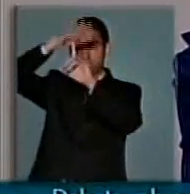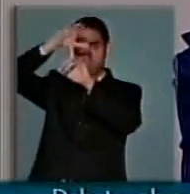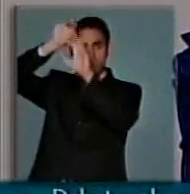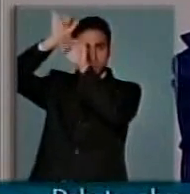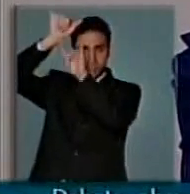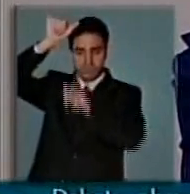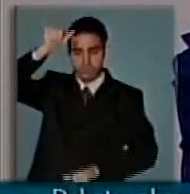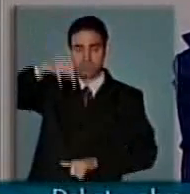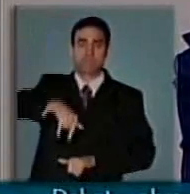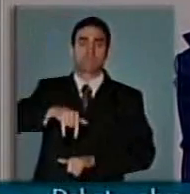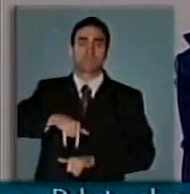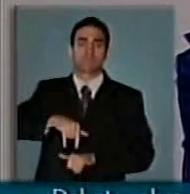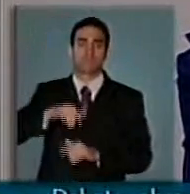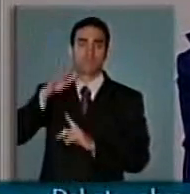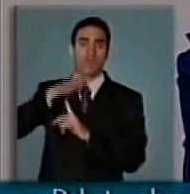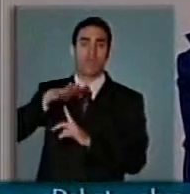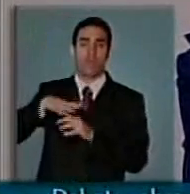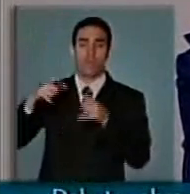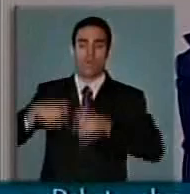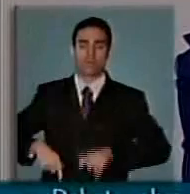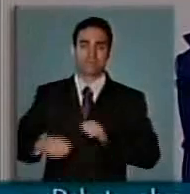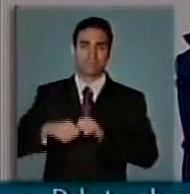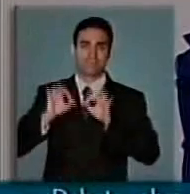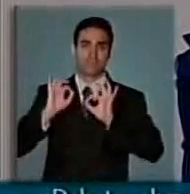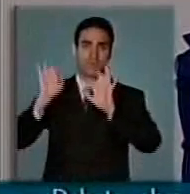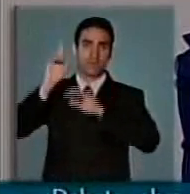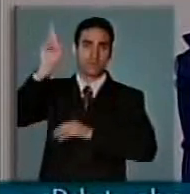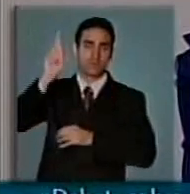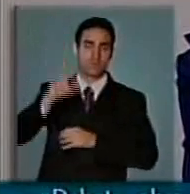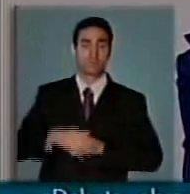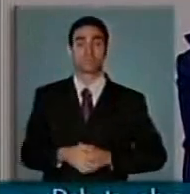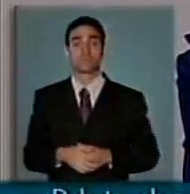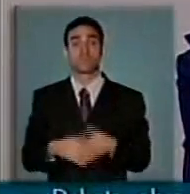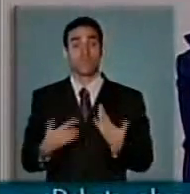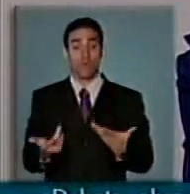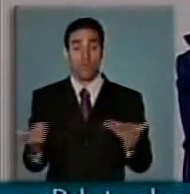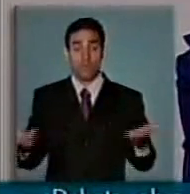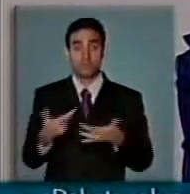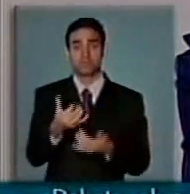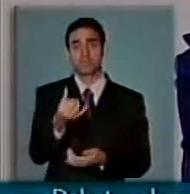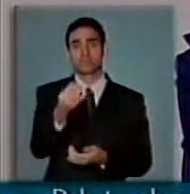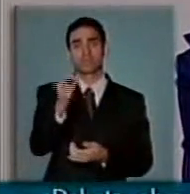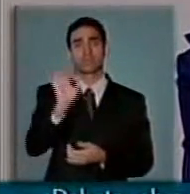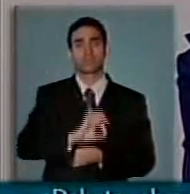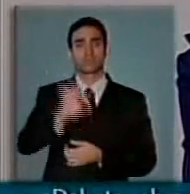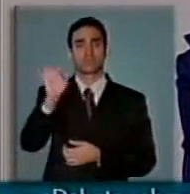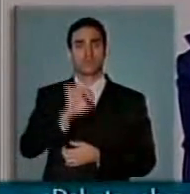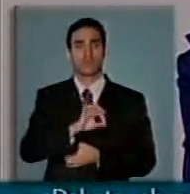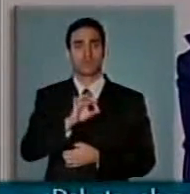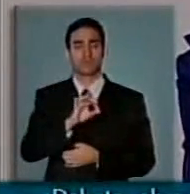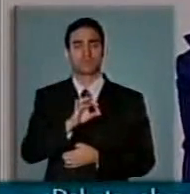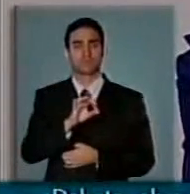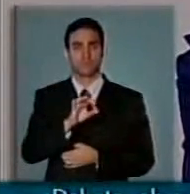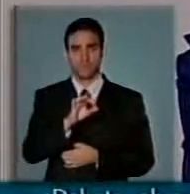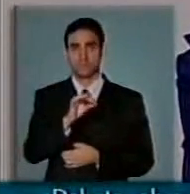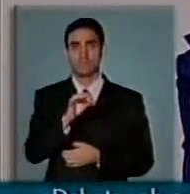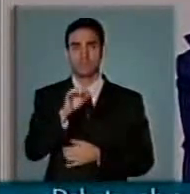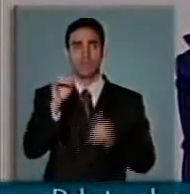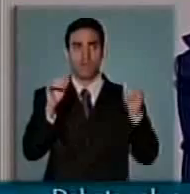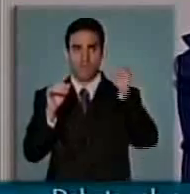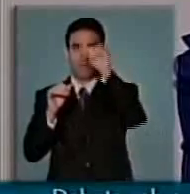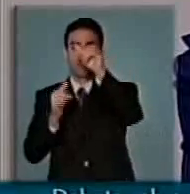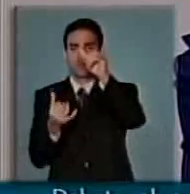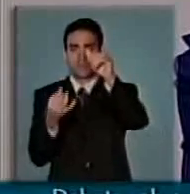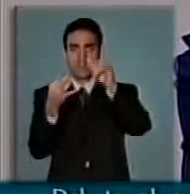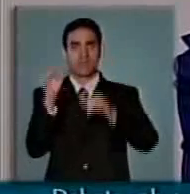Hoje, aproximadamente 60% das aeronaves que fazem essa travessia, 60%